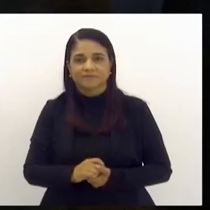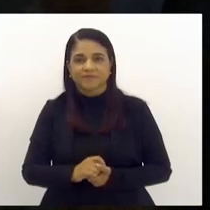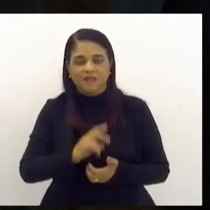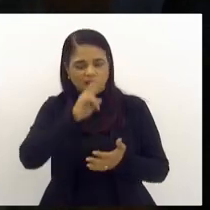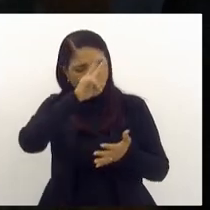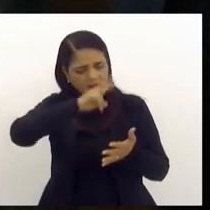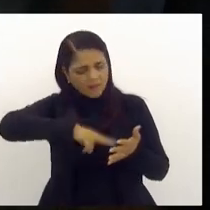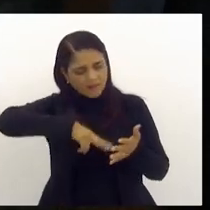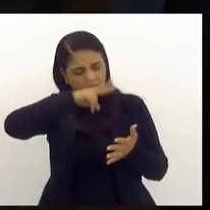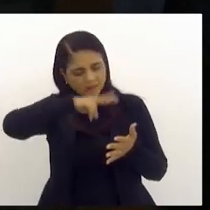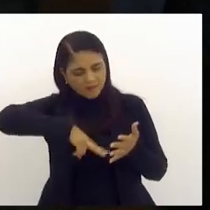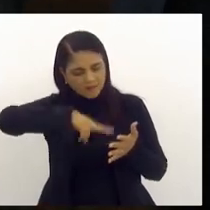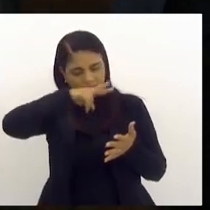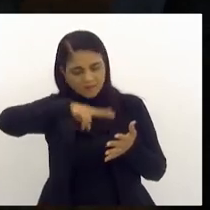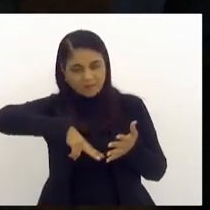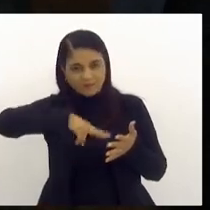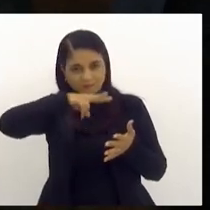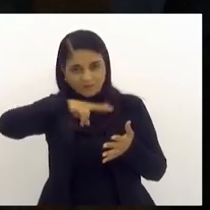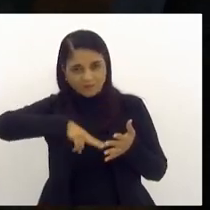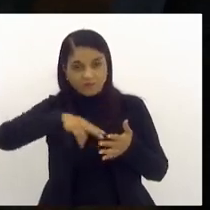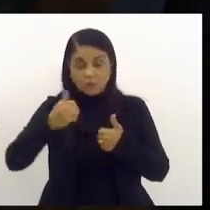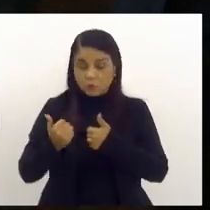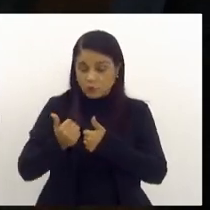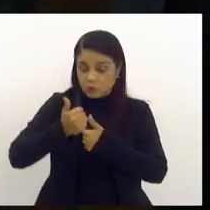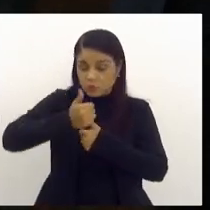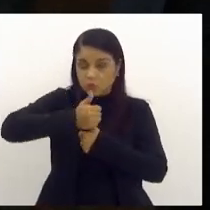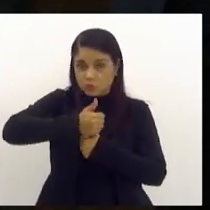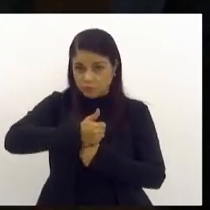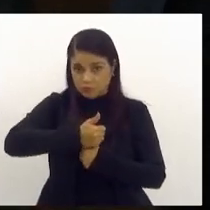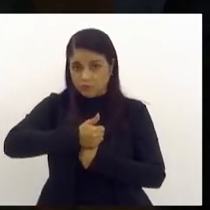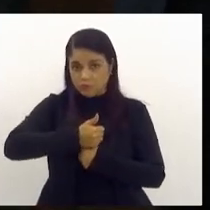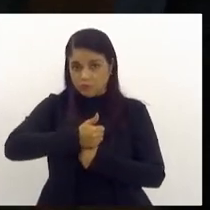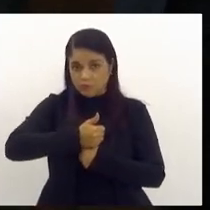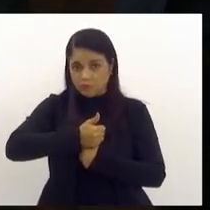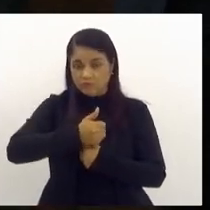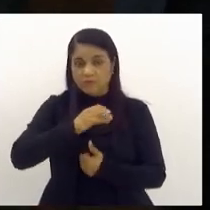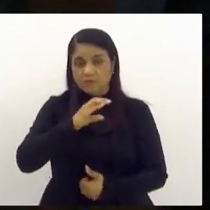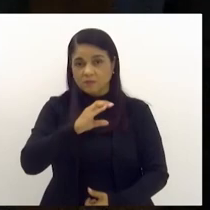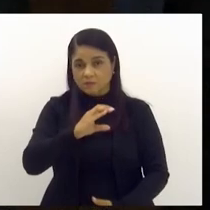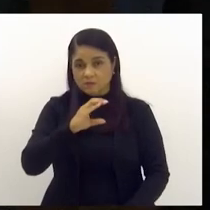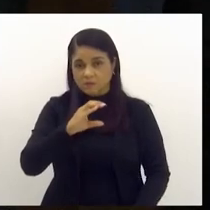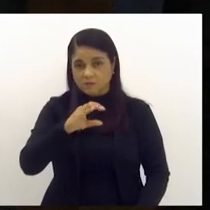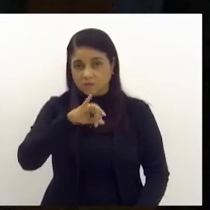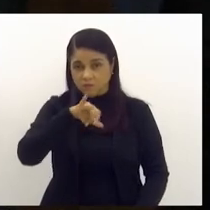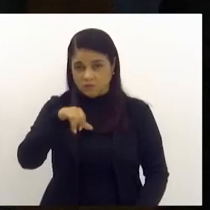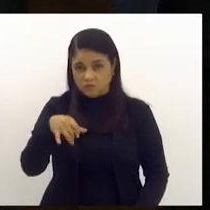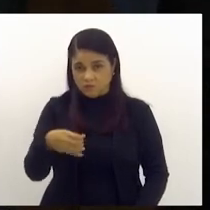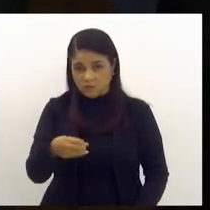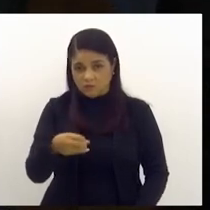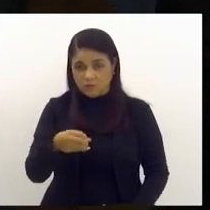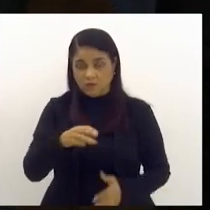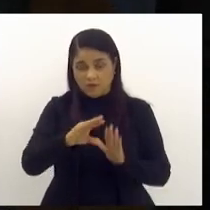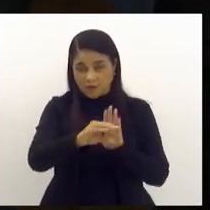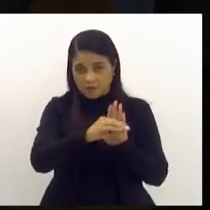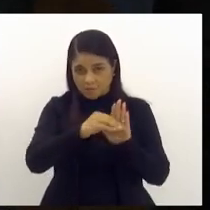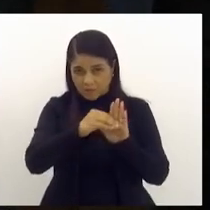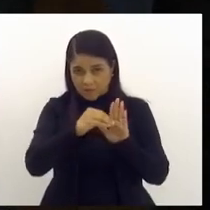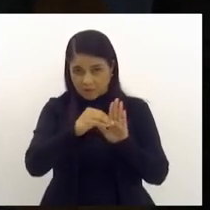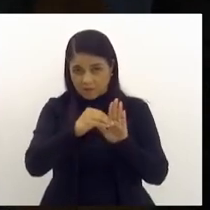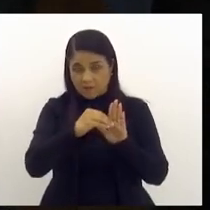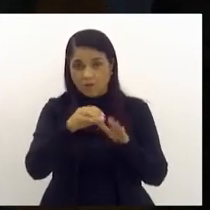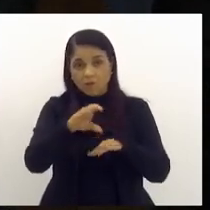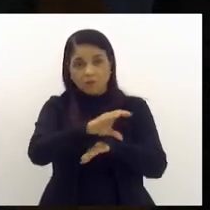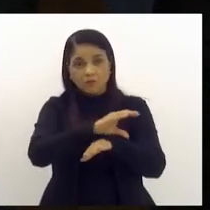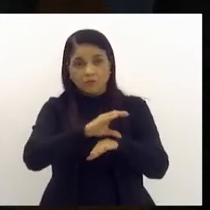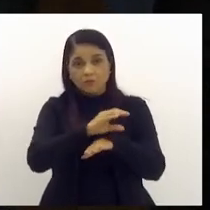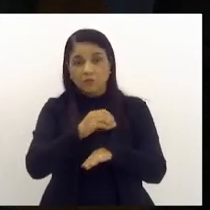lendo o substitutivo da CCJ, a emenda constitucional